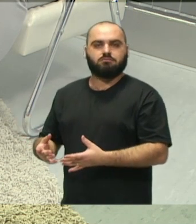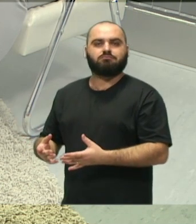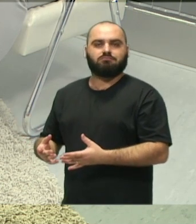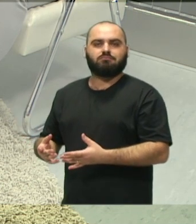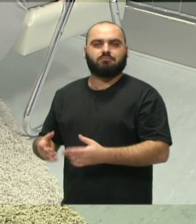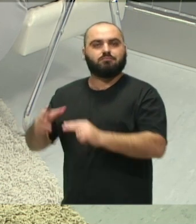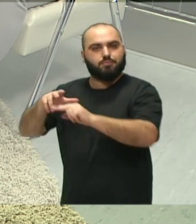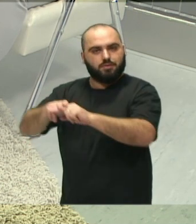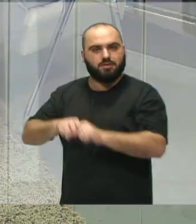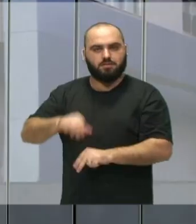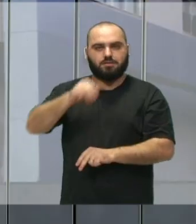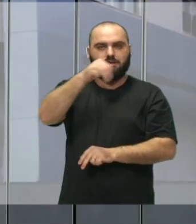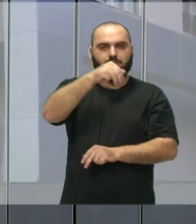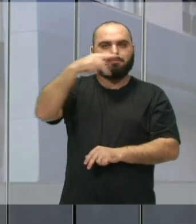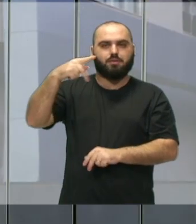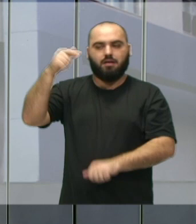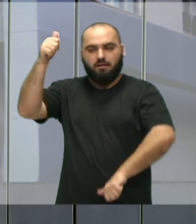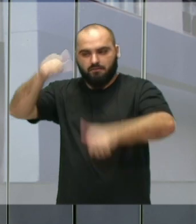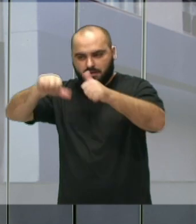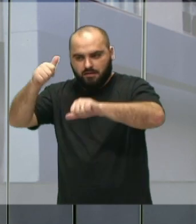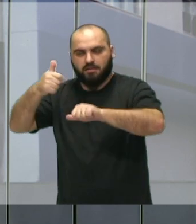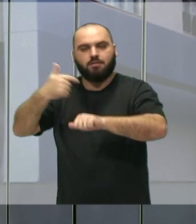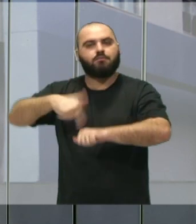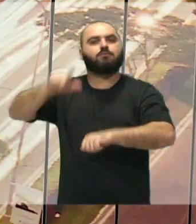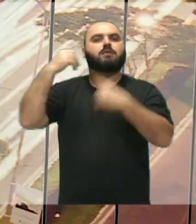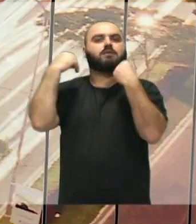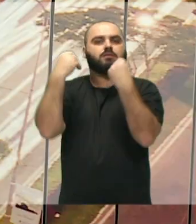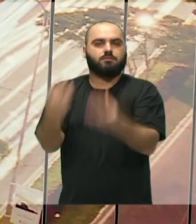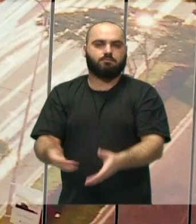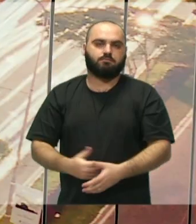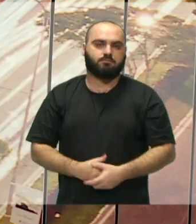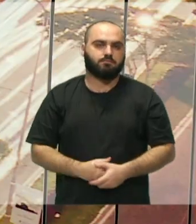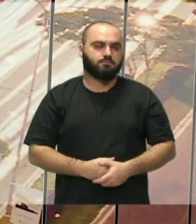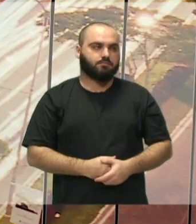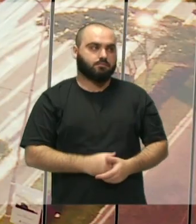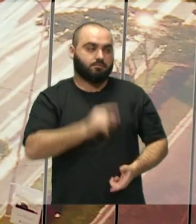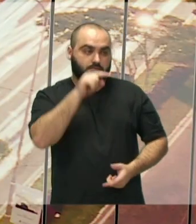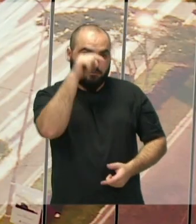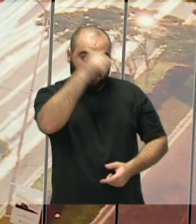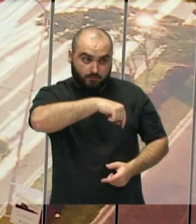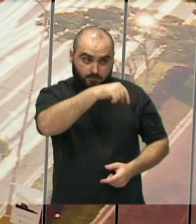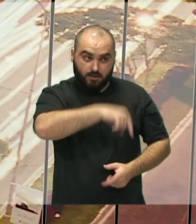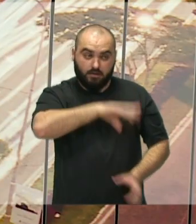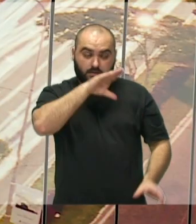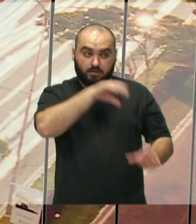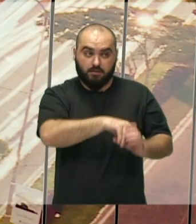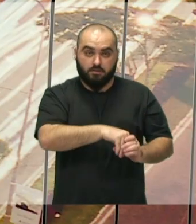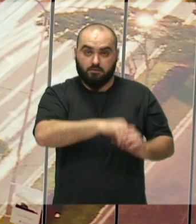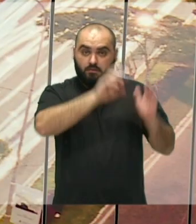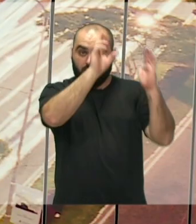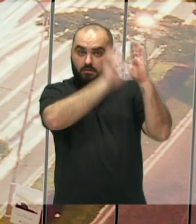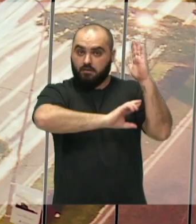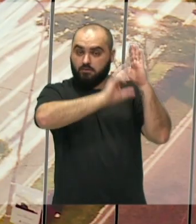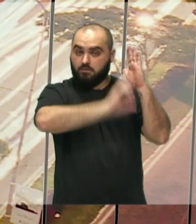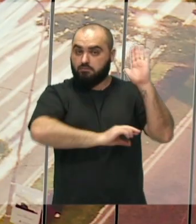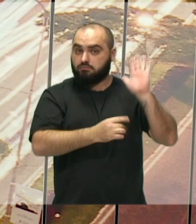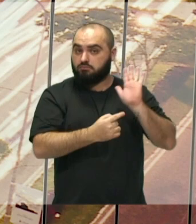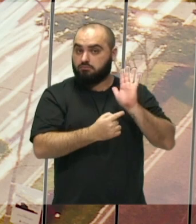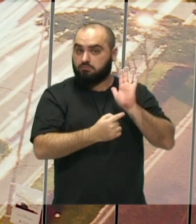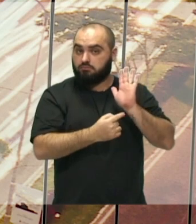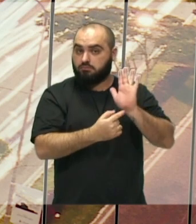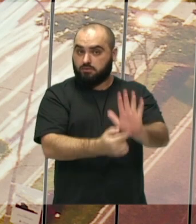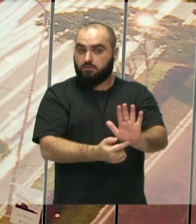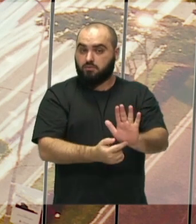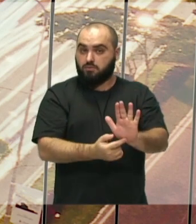Público vai saber avaliar e dar os devidos encaminhamentos. Repercutir aqui dentro, o relatório não apontou